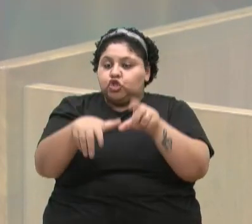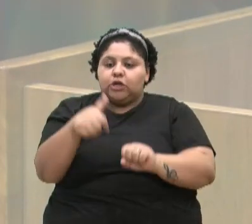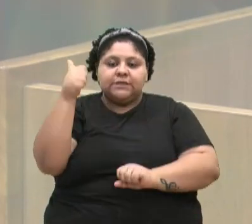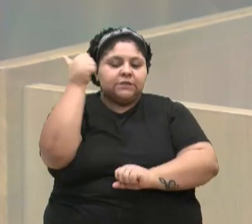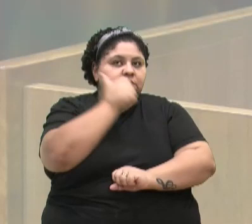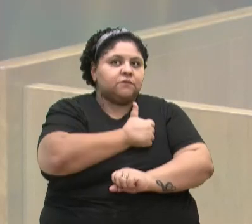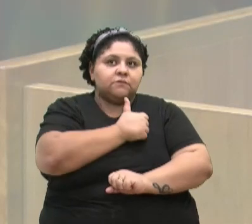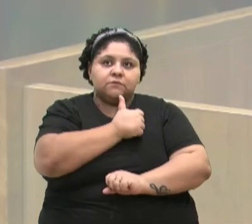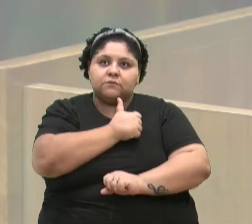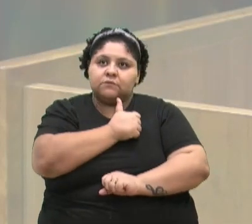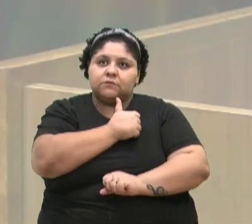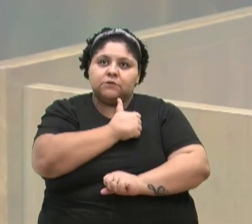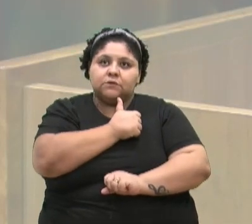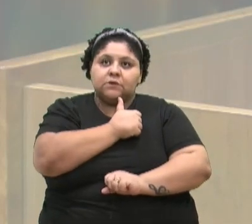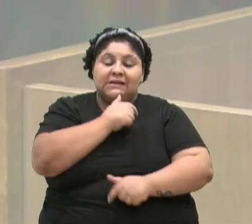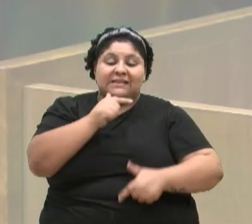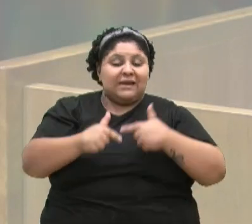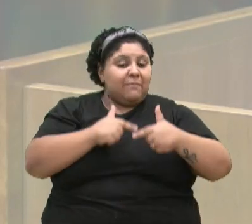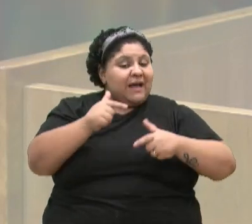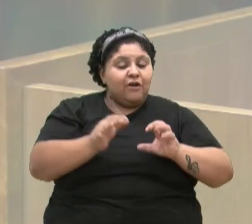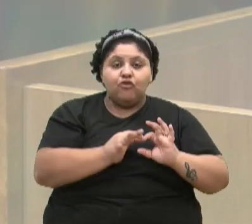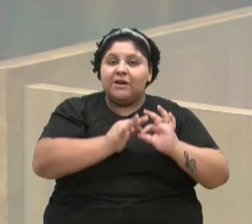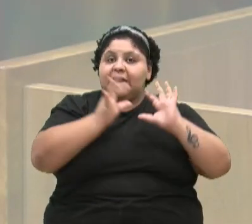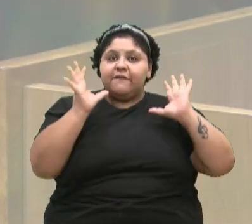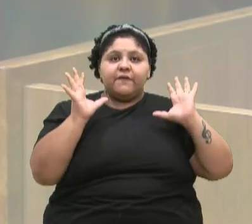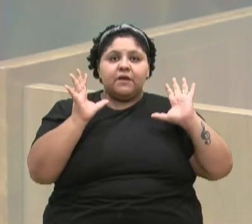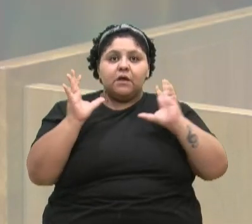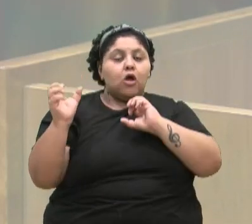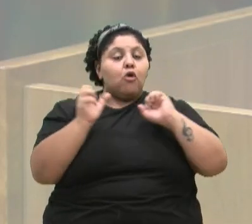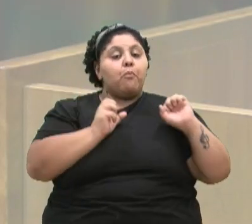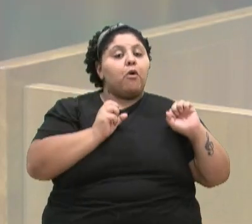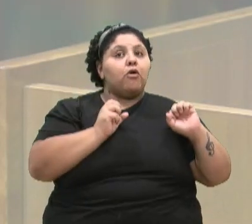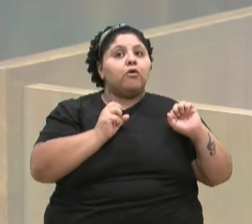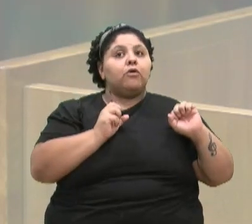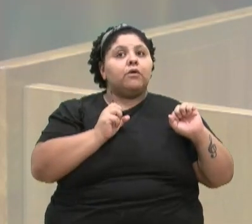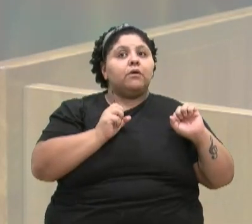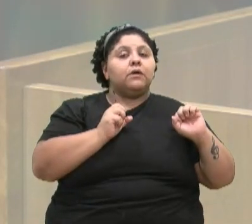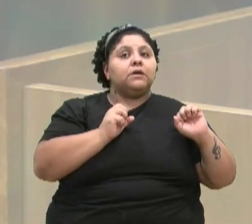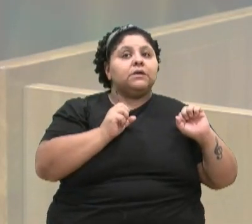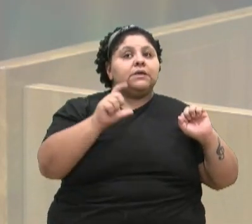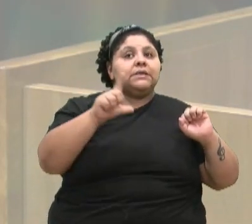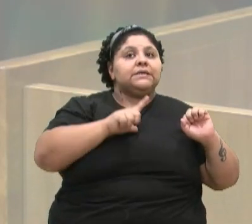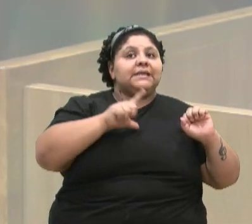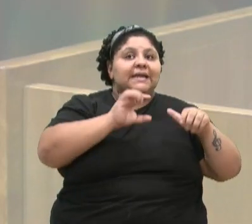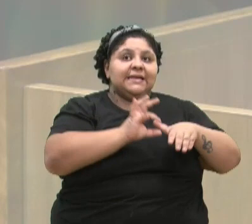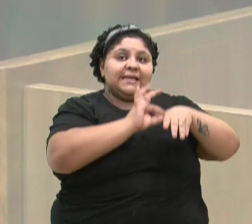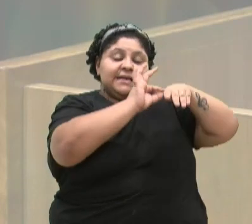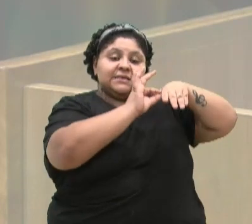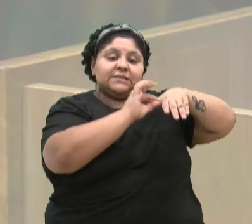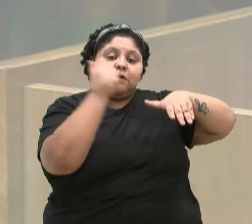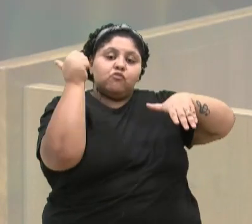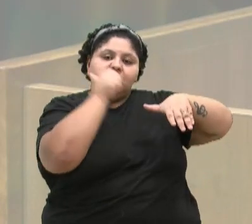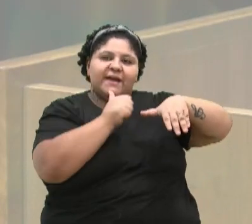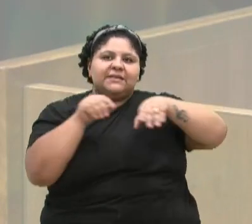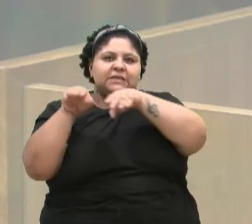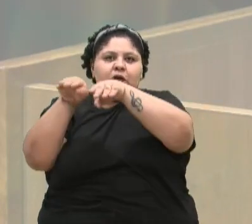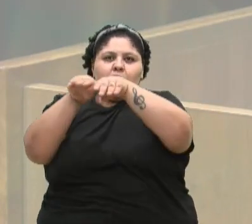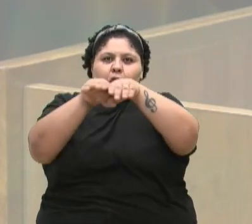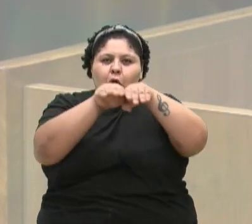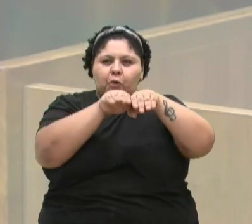mulheres atuam livremente e é o país onde tem mais CEOs mulheres, né, comparativamente com outros